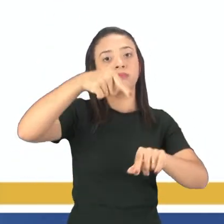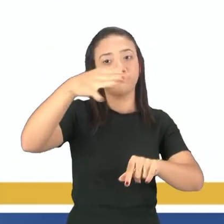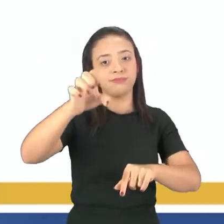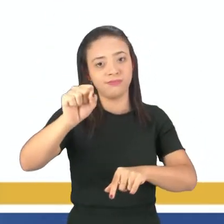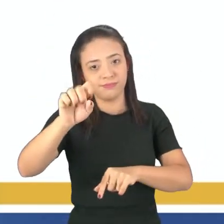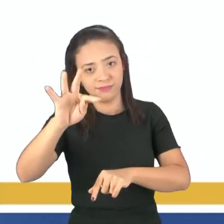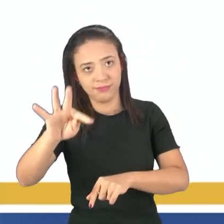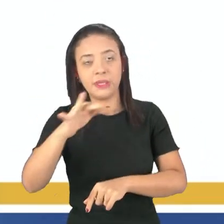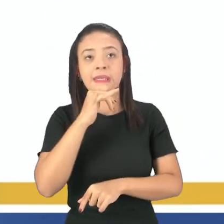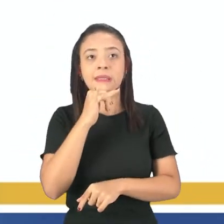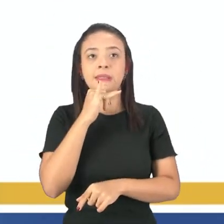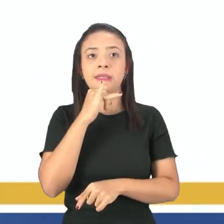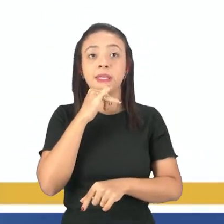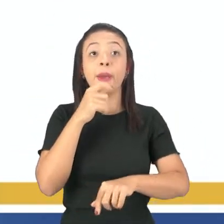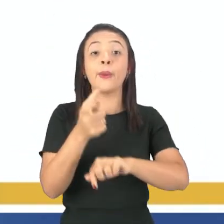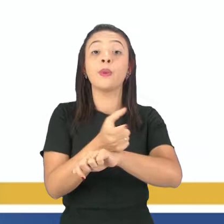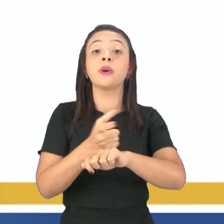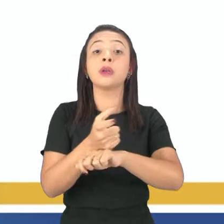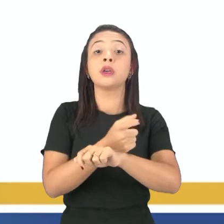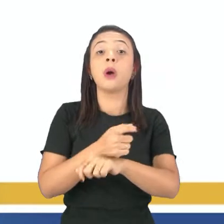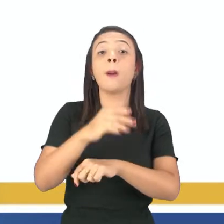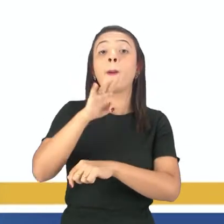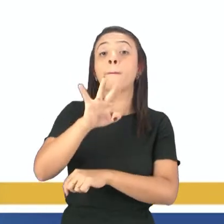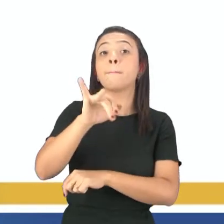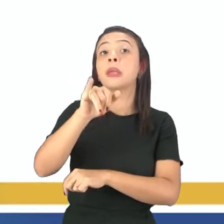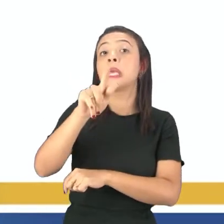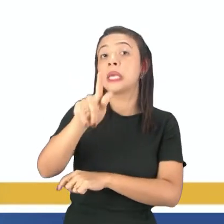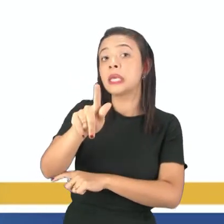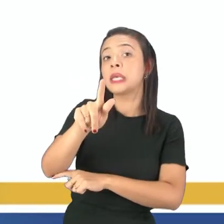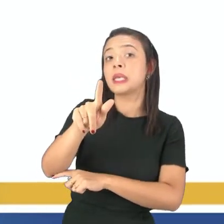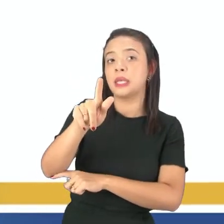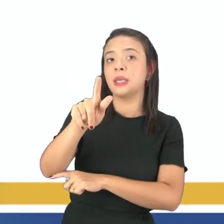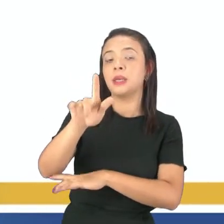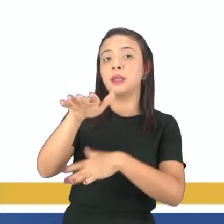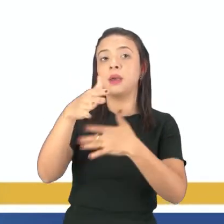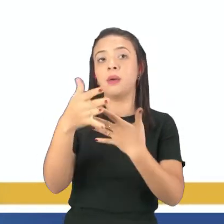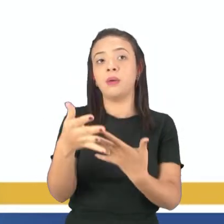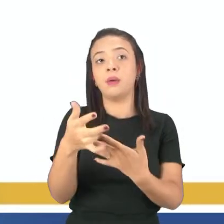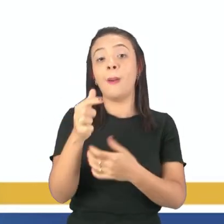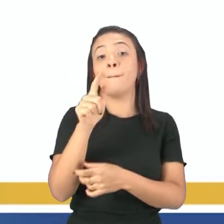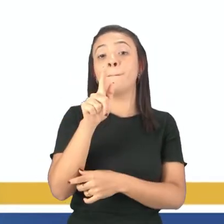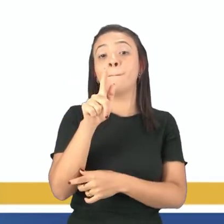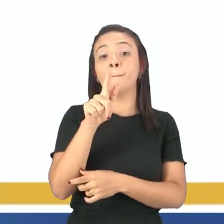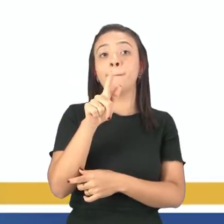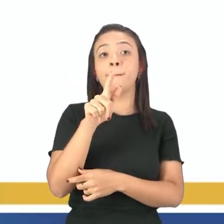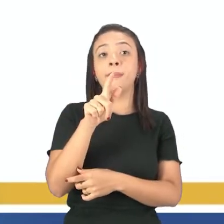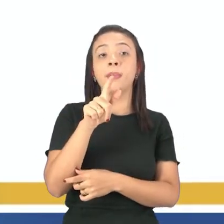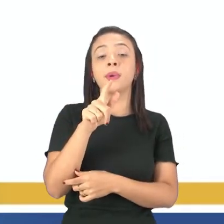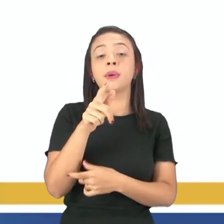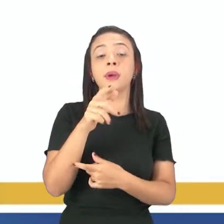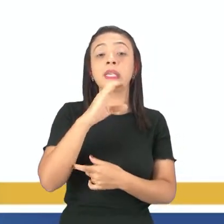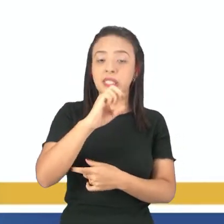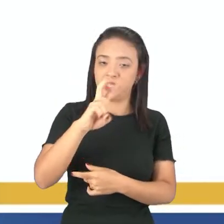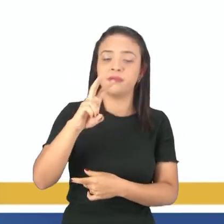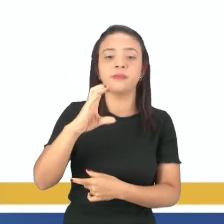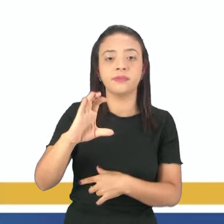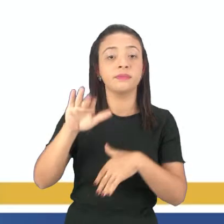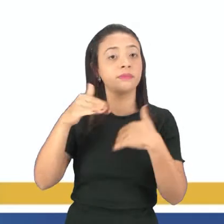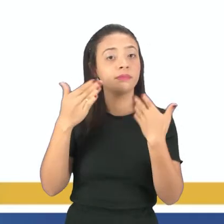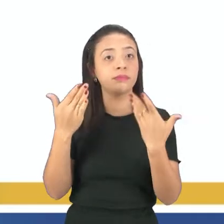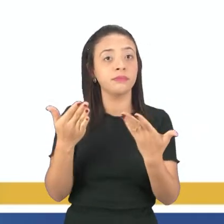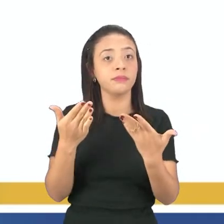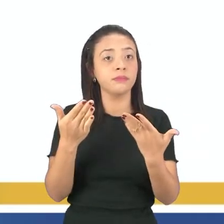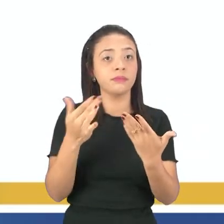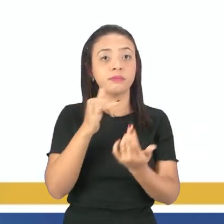é o adjetivo big. A gente conta de trás para frente, tá, pessoal? Então aí, ó, consoante, vogal, consoante.